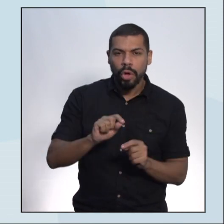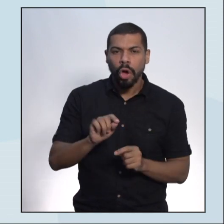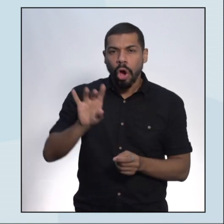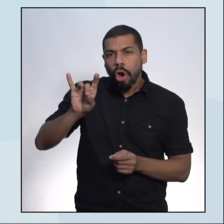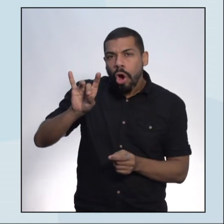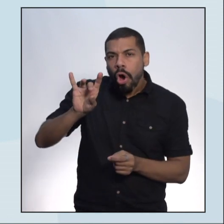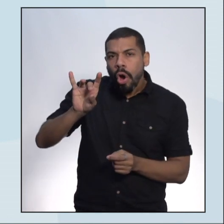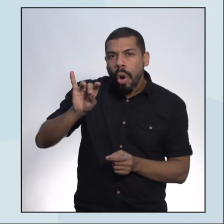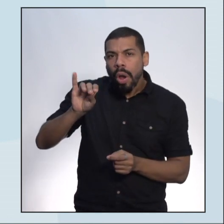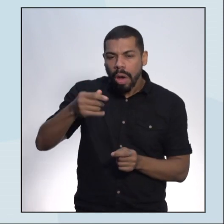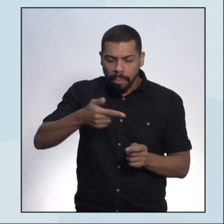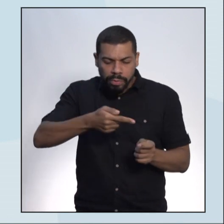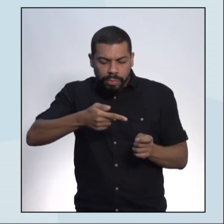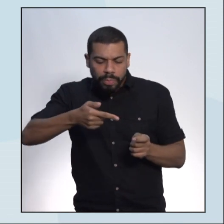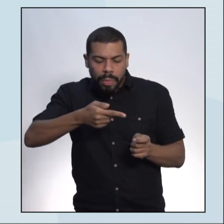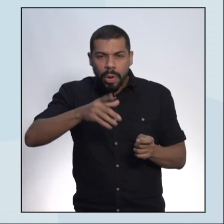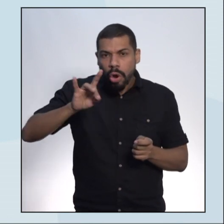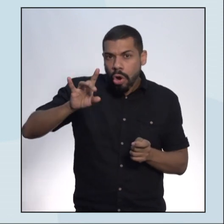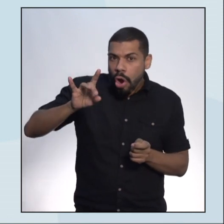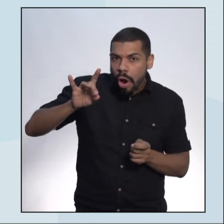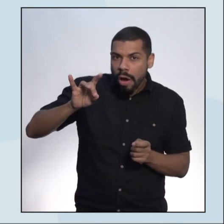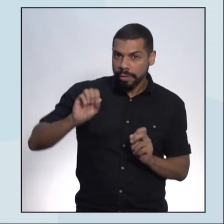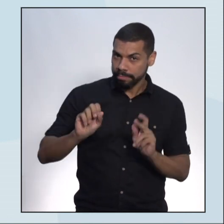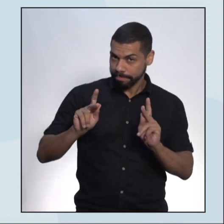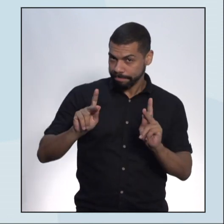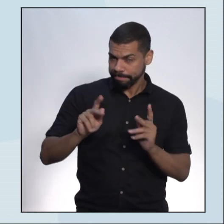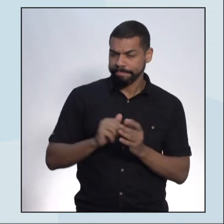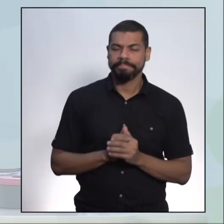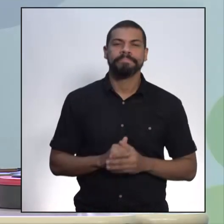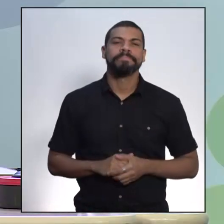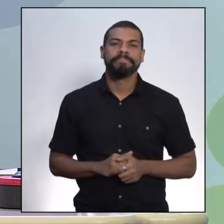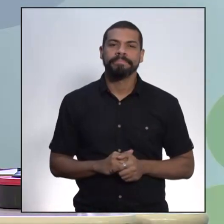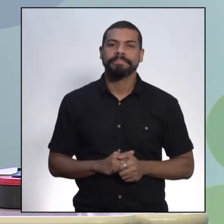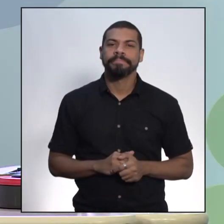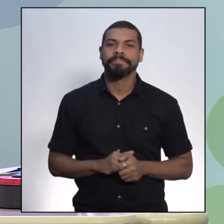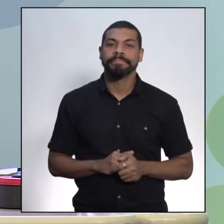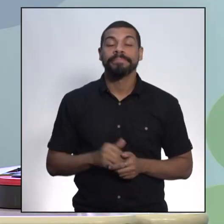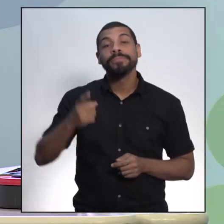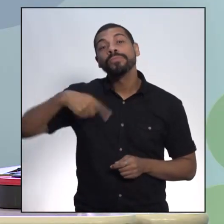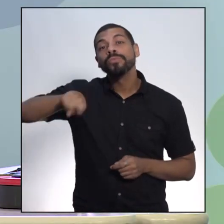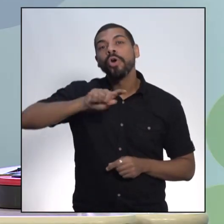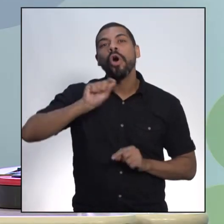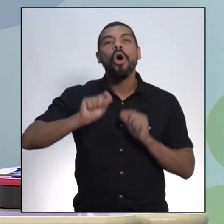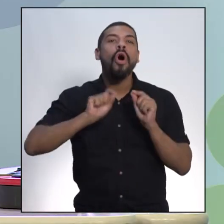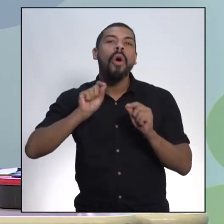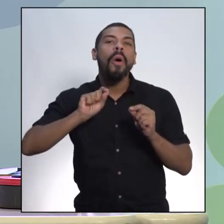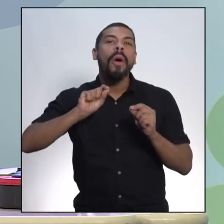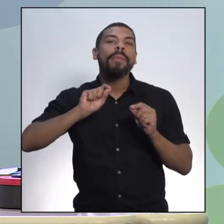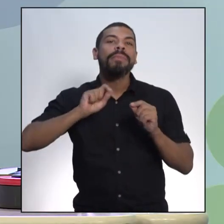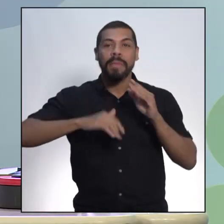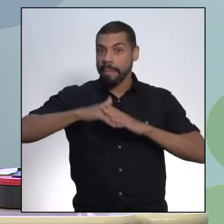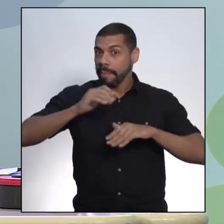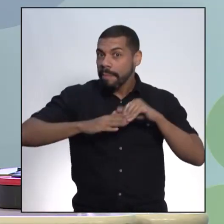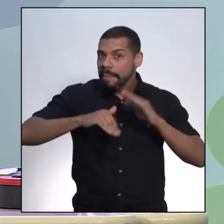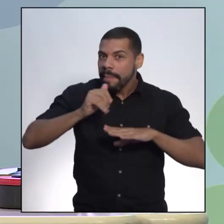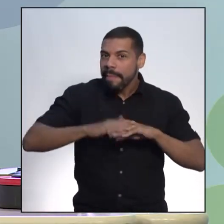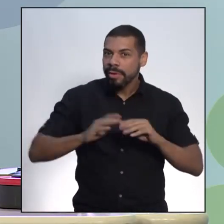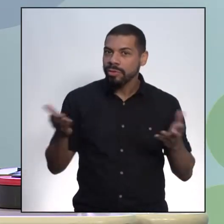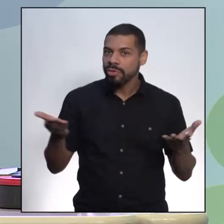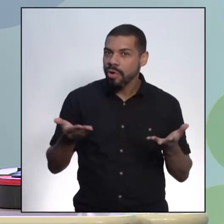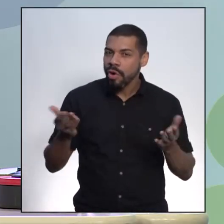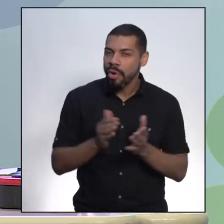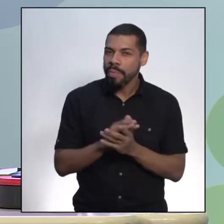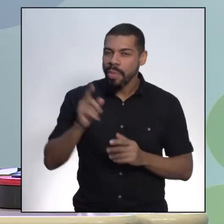cola quente ou a cola de madeira, não tem problema nenhum, né? Para a nossa habilidade de hoje,